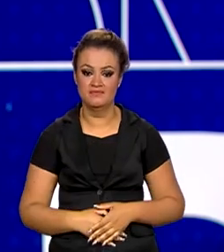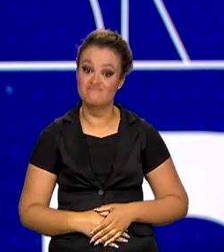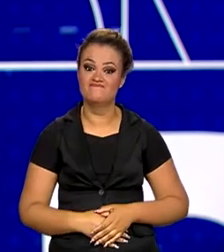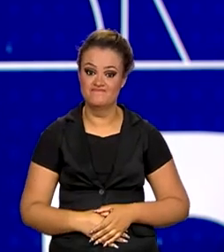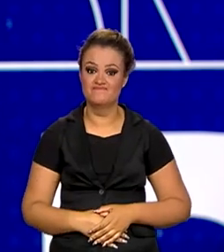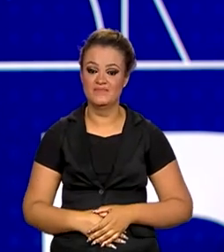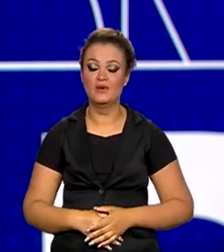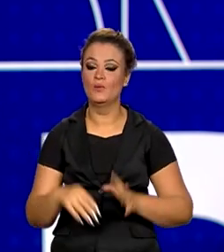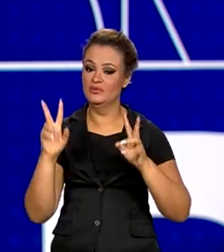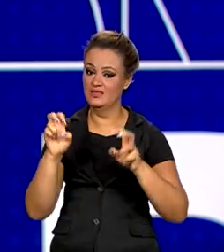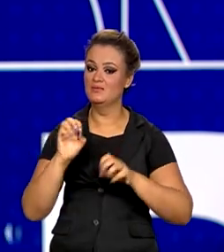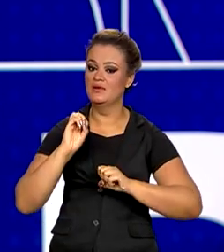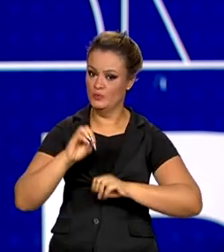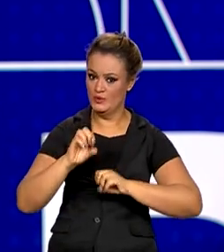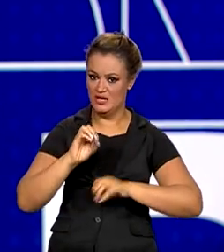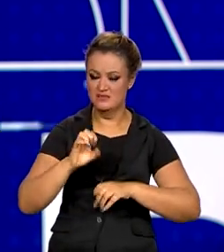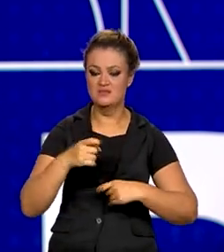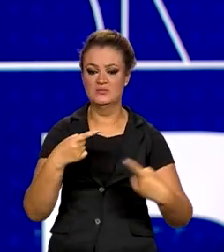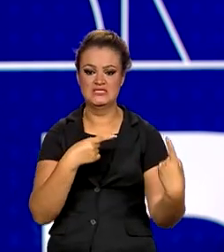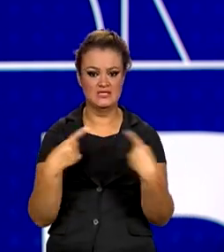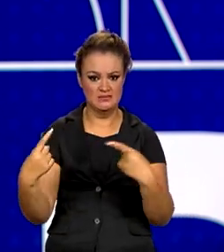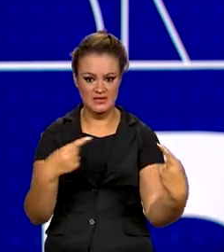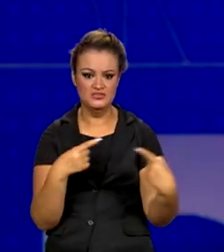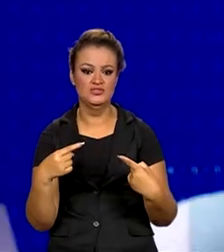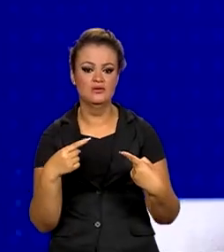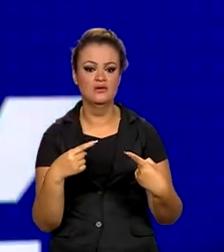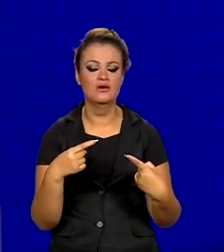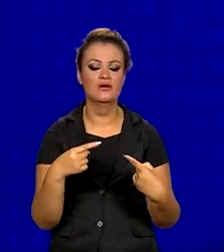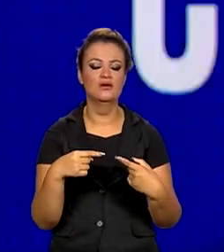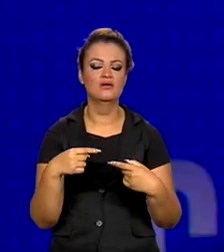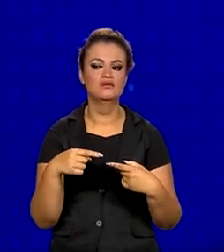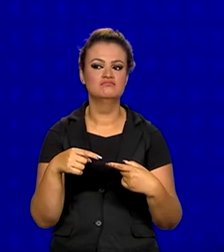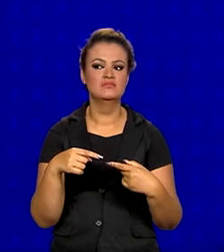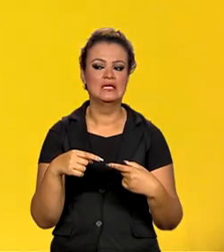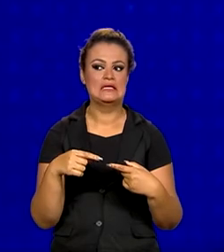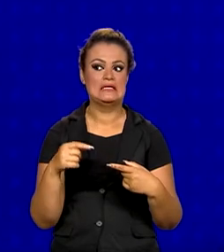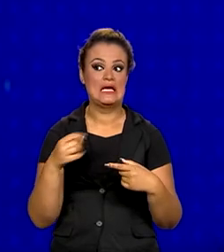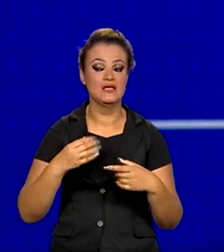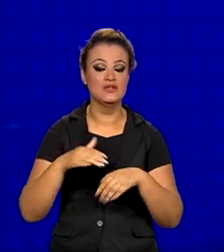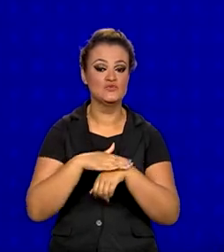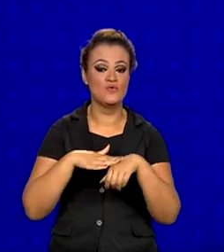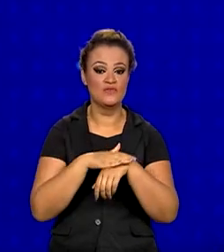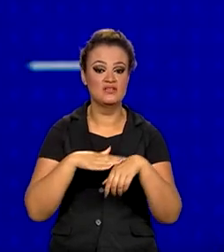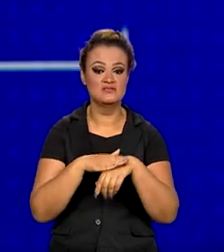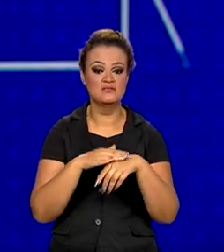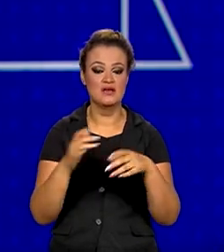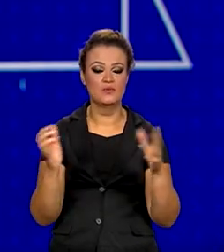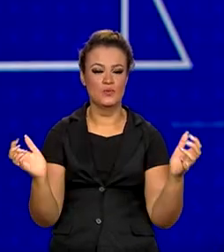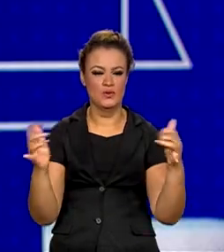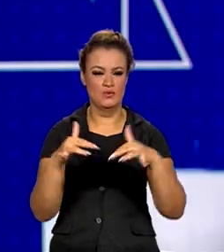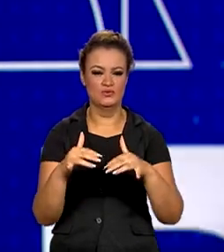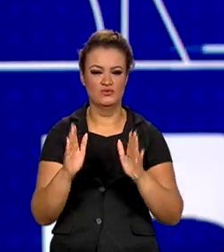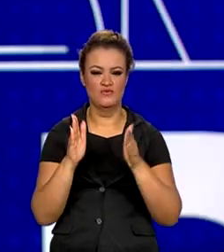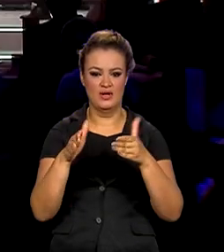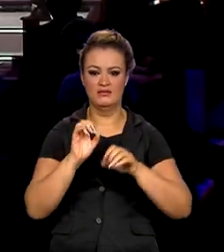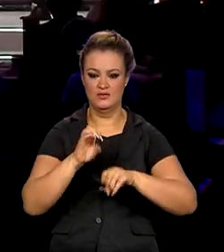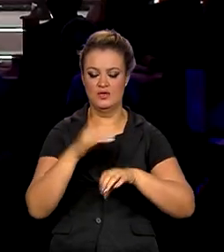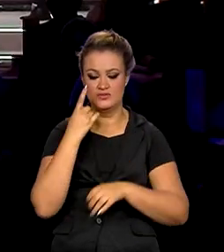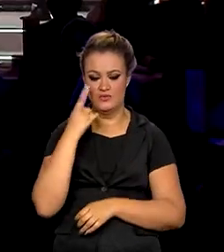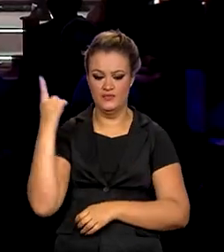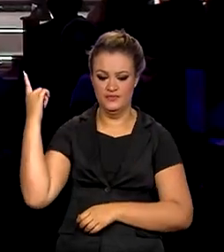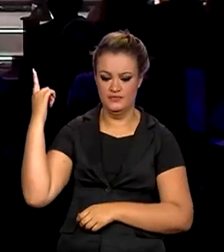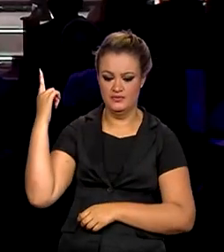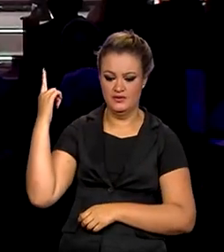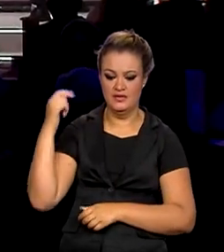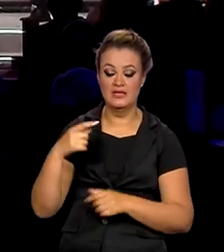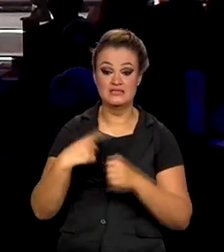E o tema educação também foi debatido em um encontro da organização não governamental Todos pela Educação.